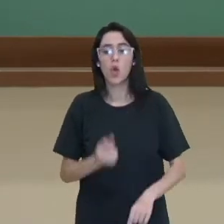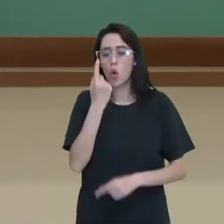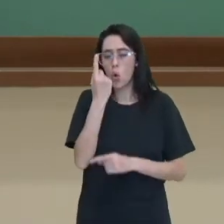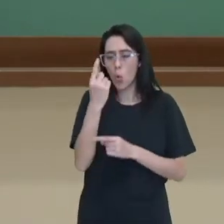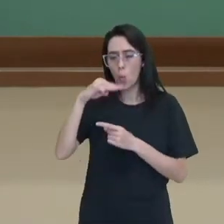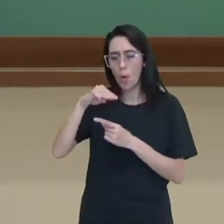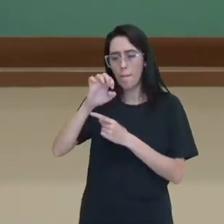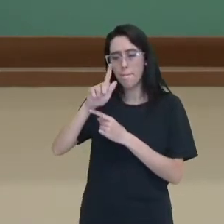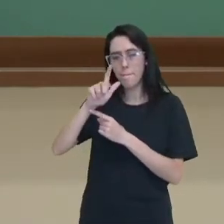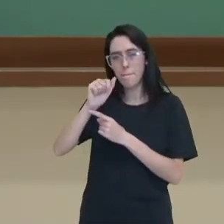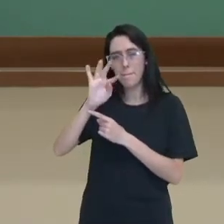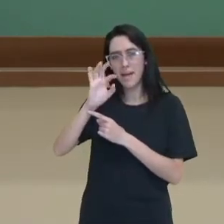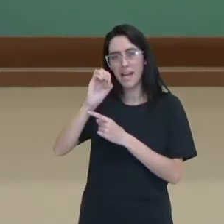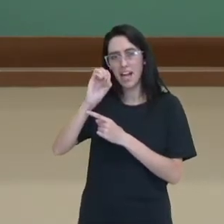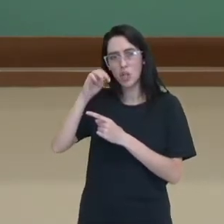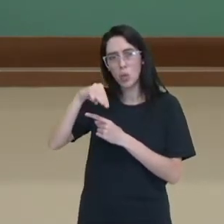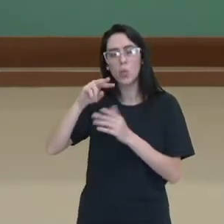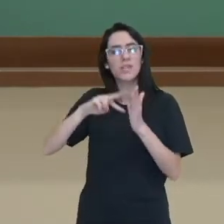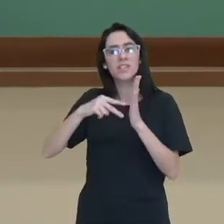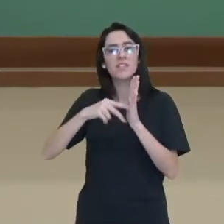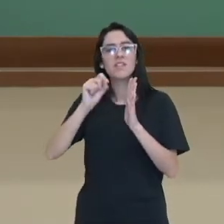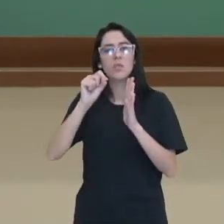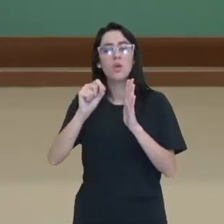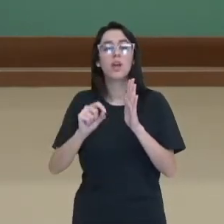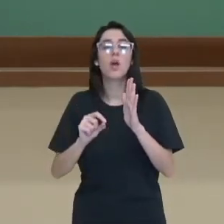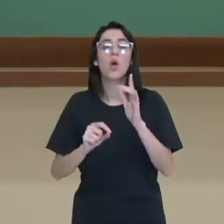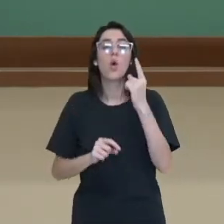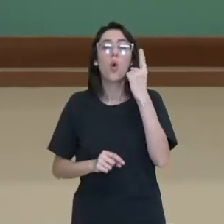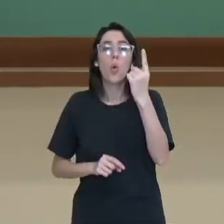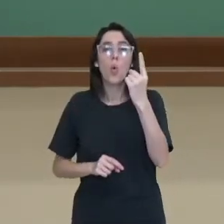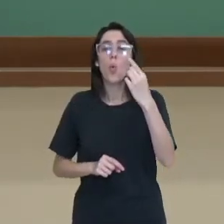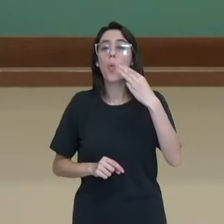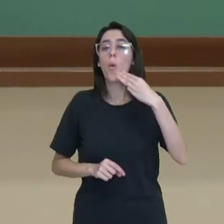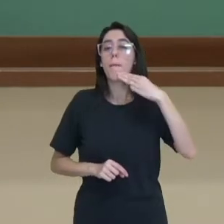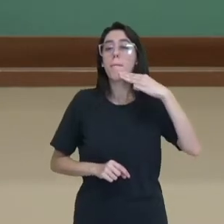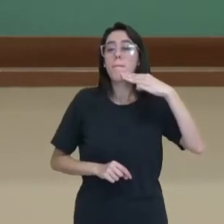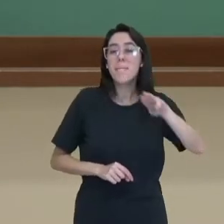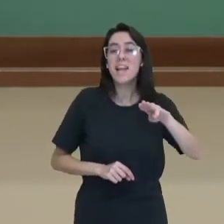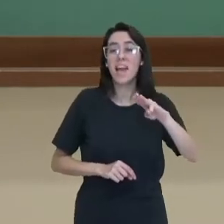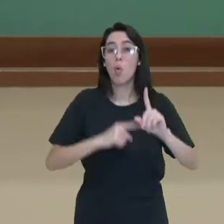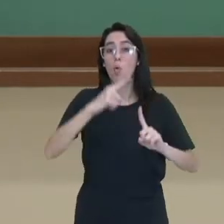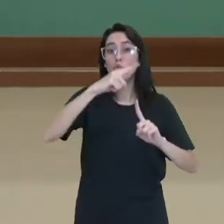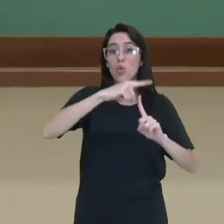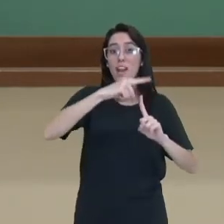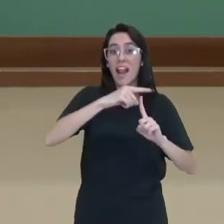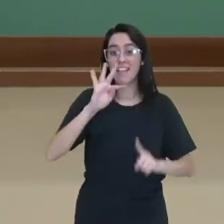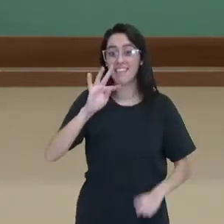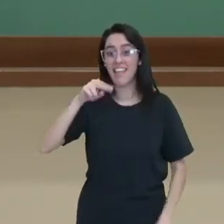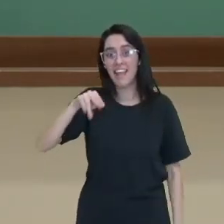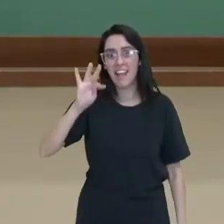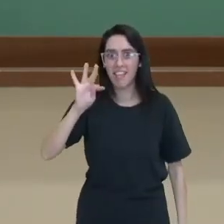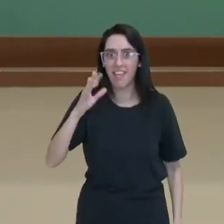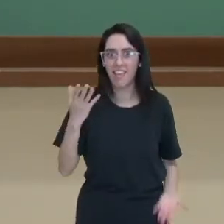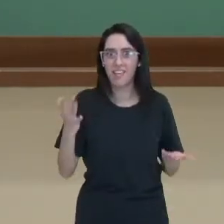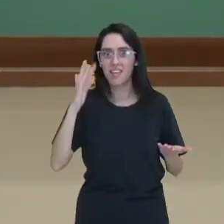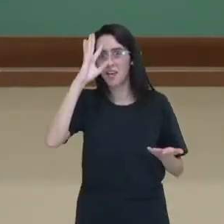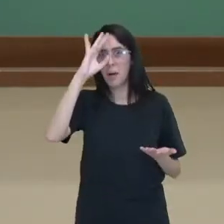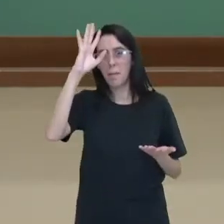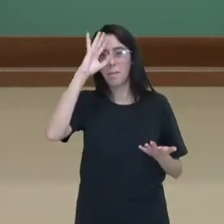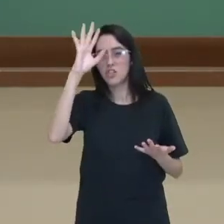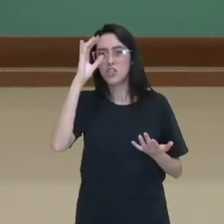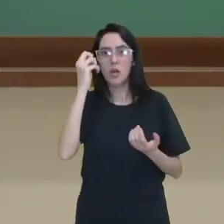megaton equivale a 1 milhão de toneladas de TNT. Imagina o poder de destruição